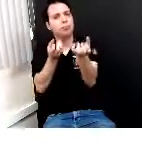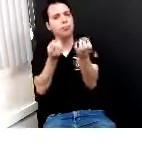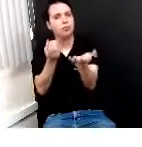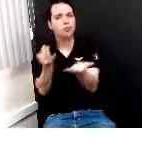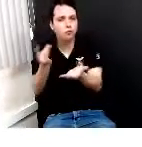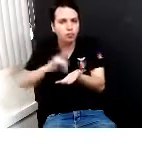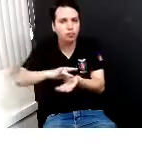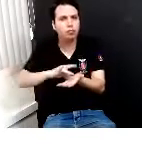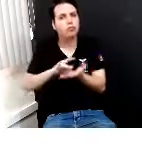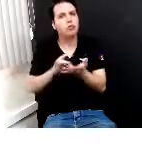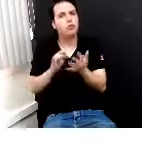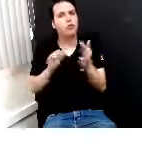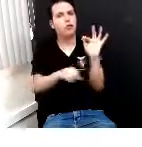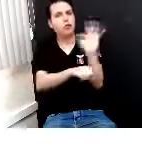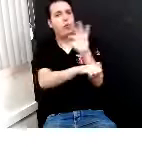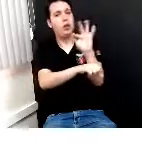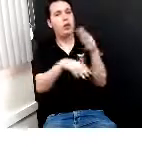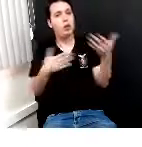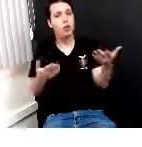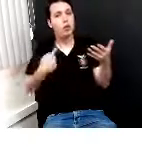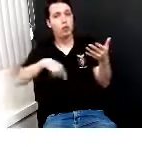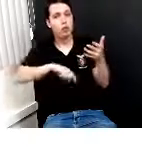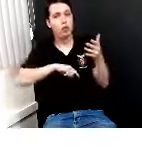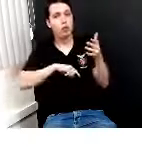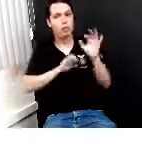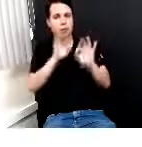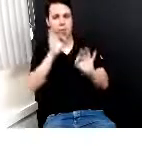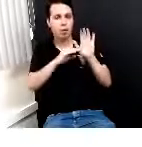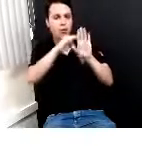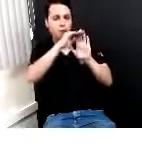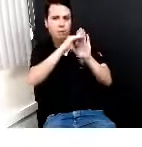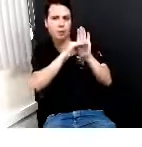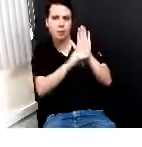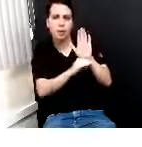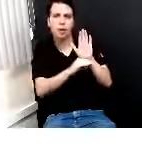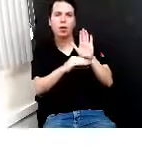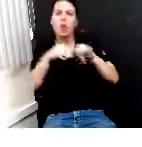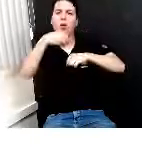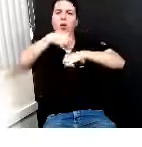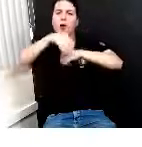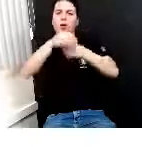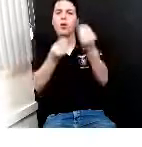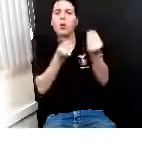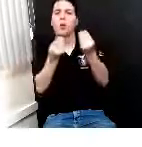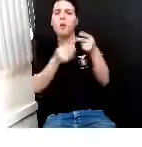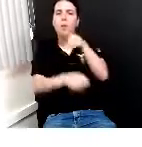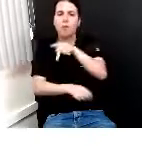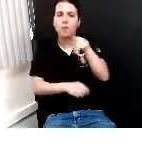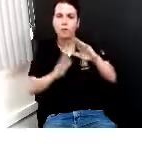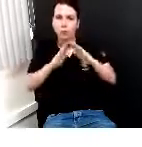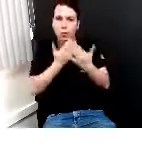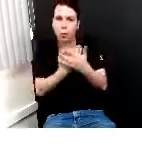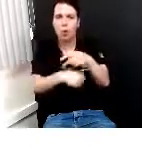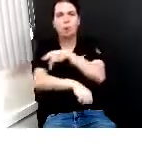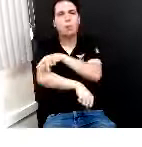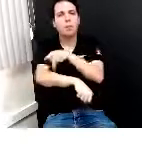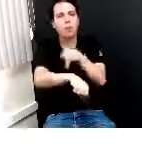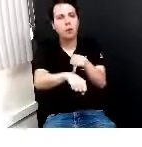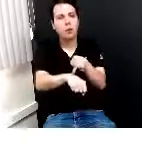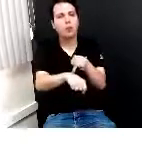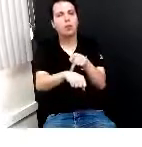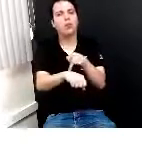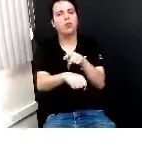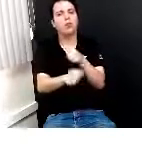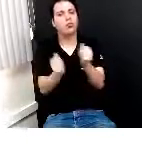aqui algumas orientações de como é que o diretor da escola, o professor pedagogo, como é que o professor, né, que está com o